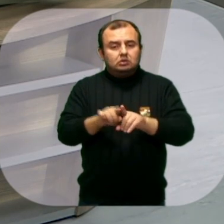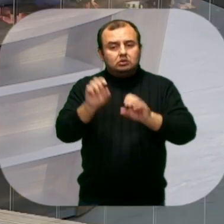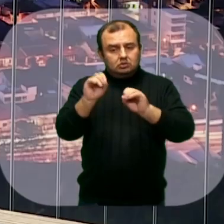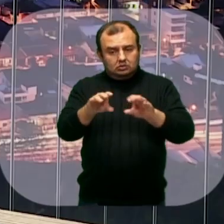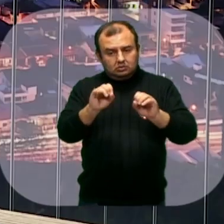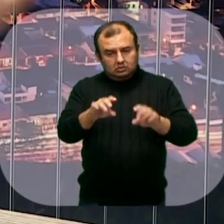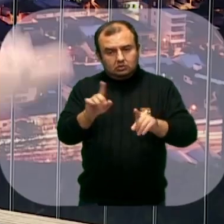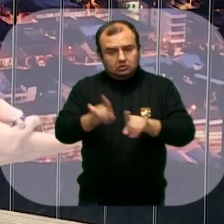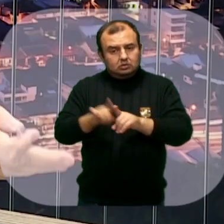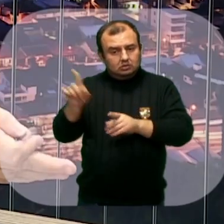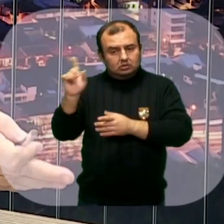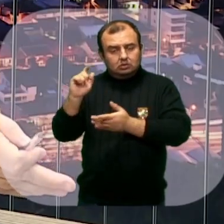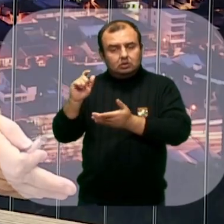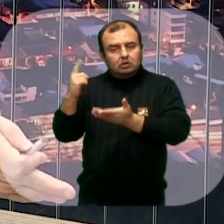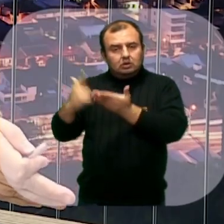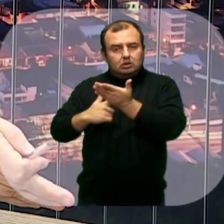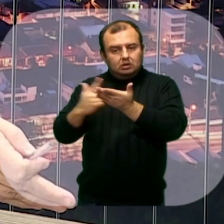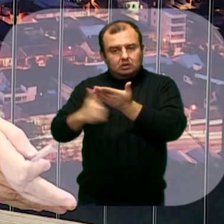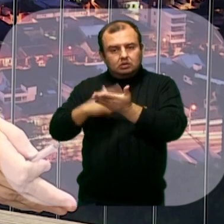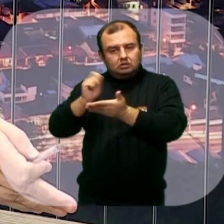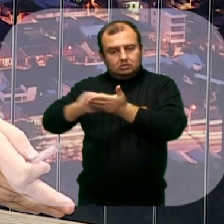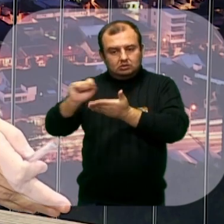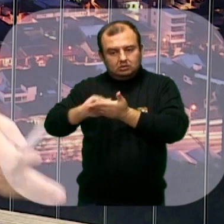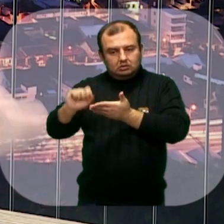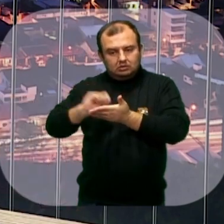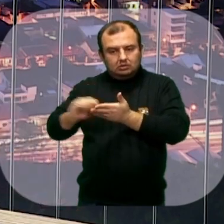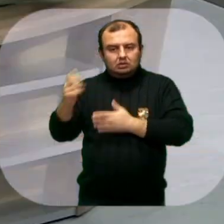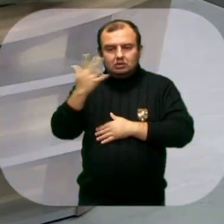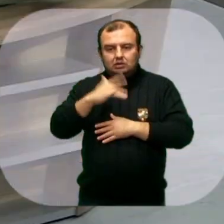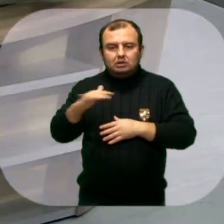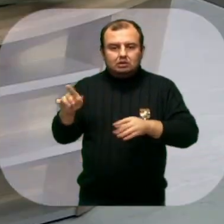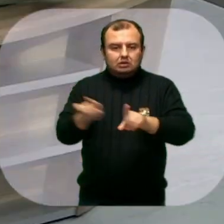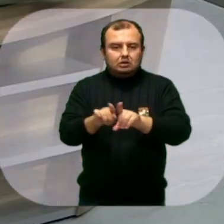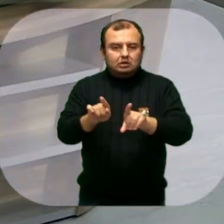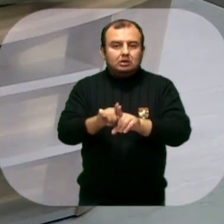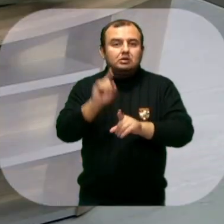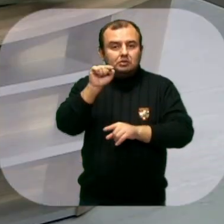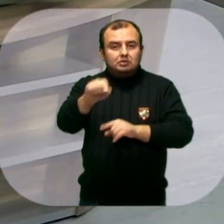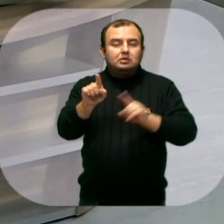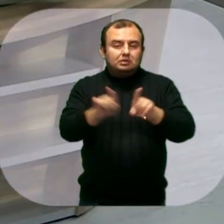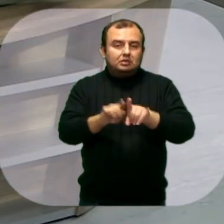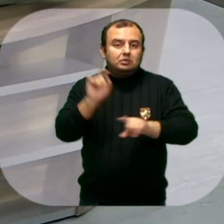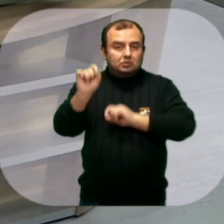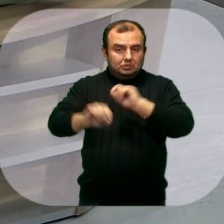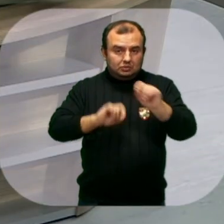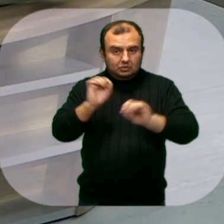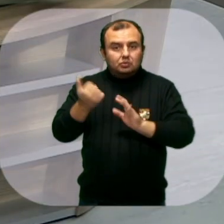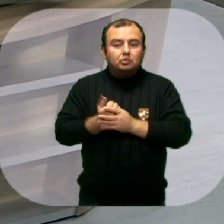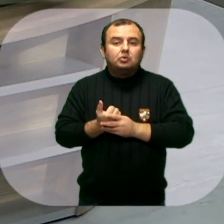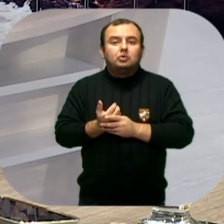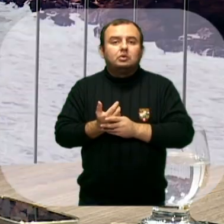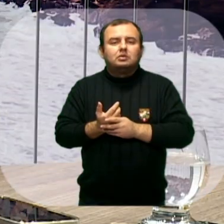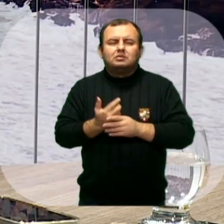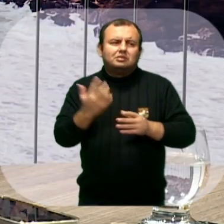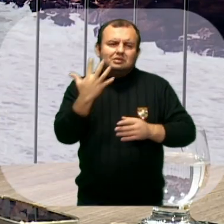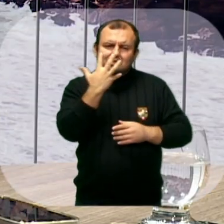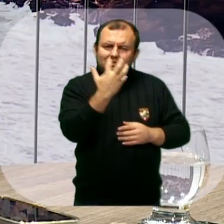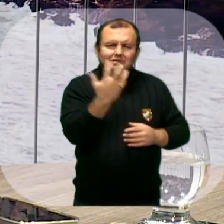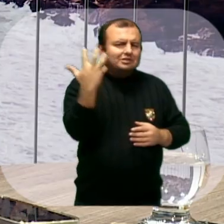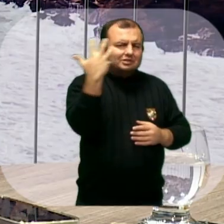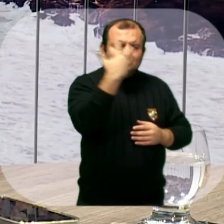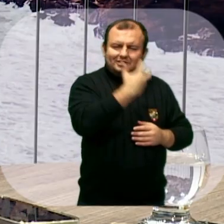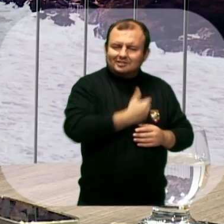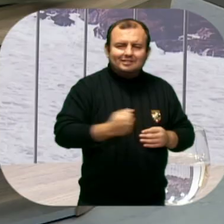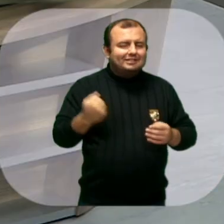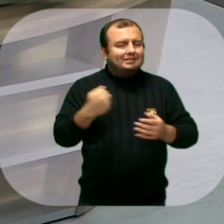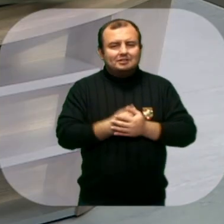e como autora de livros infantis, né? Para você deve ser, assim... encantador. Muito